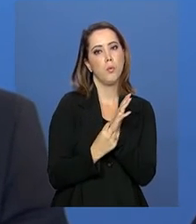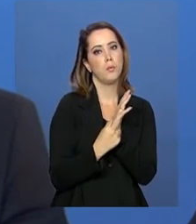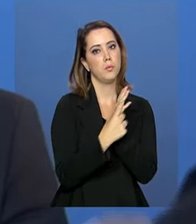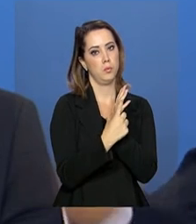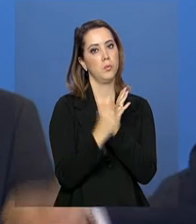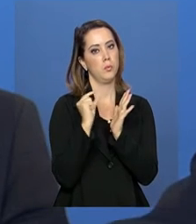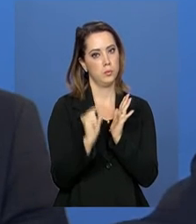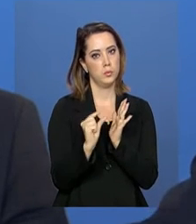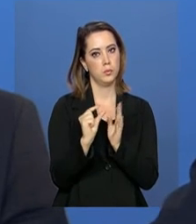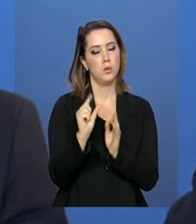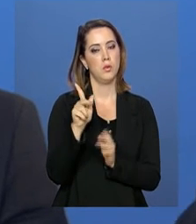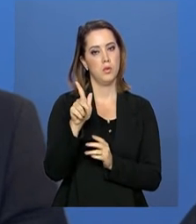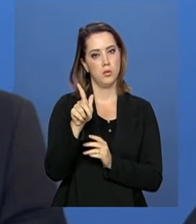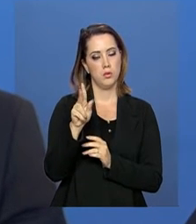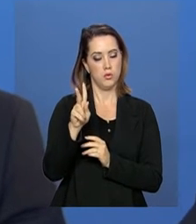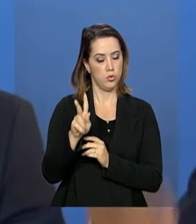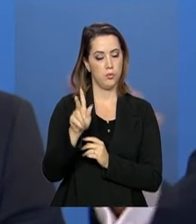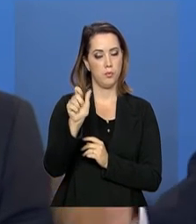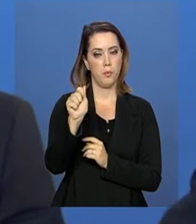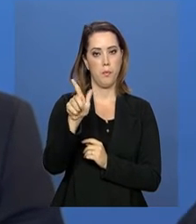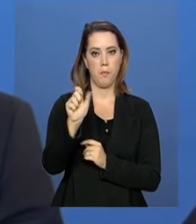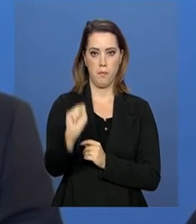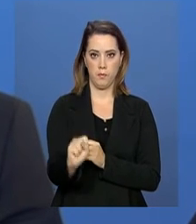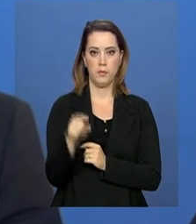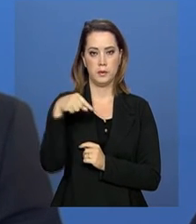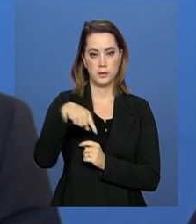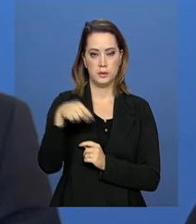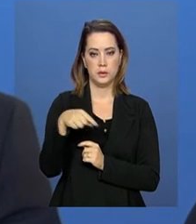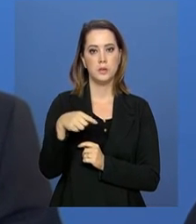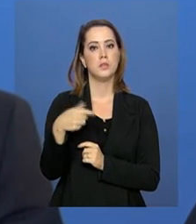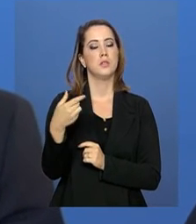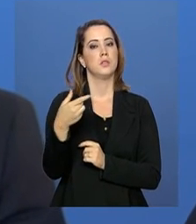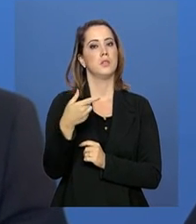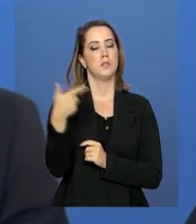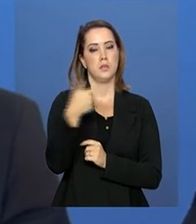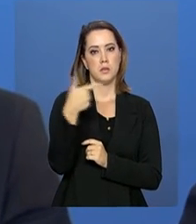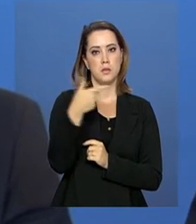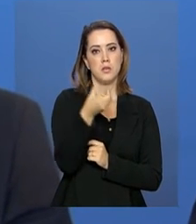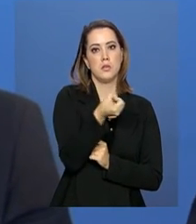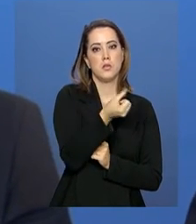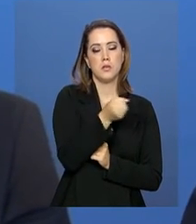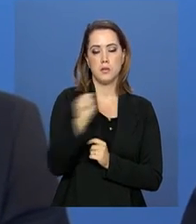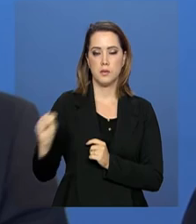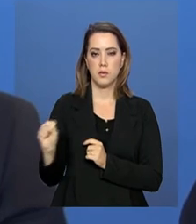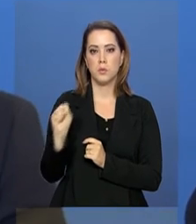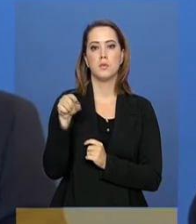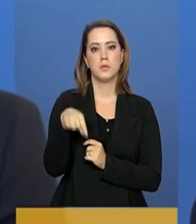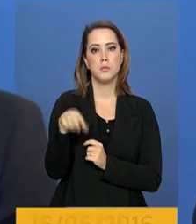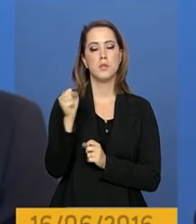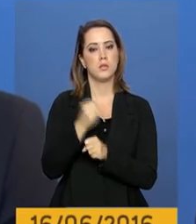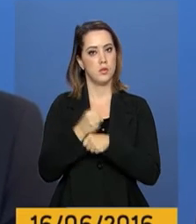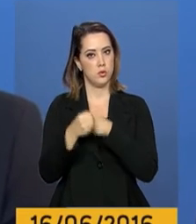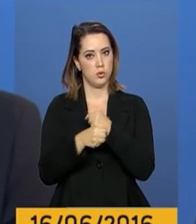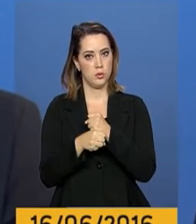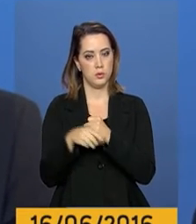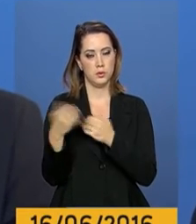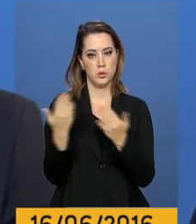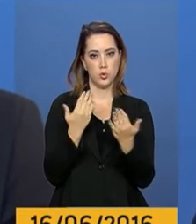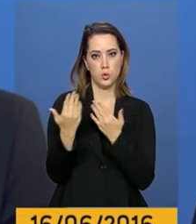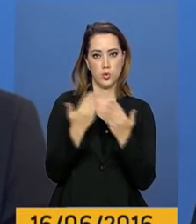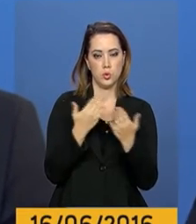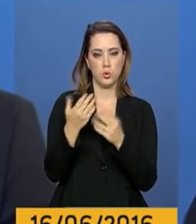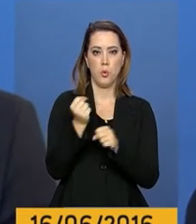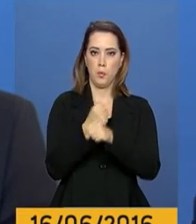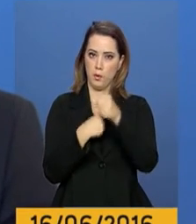número de vagas para o segundo semestre desse ano, já anunciamos isso, inclusive. Se compararmos o segundo semestre de